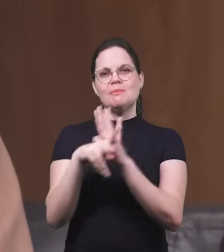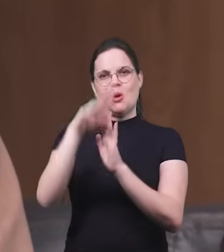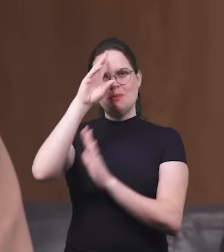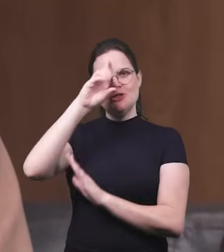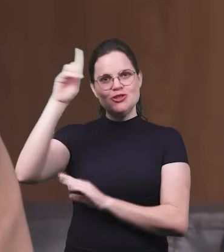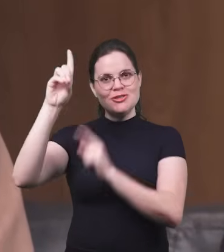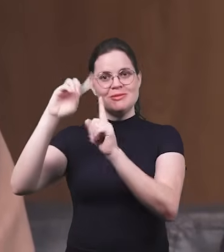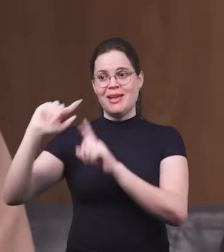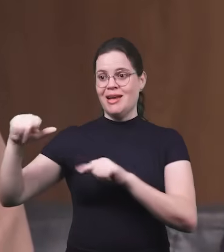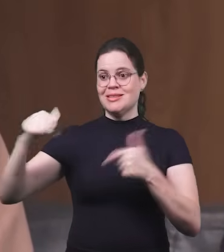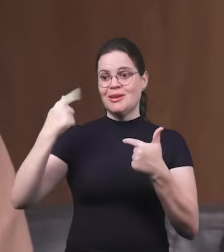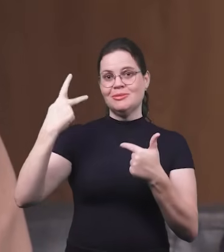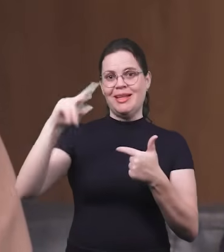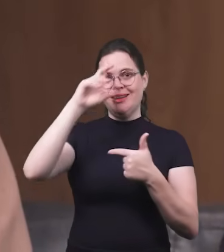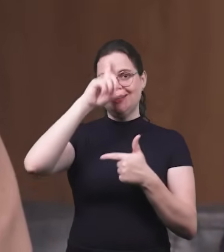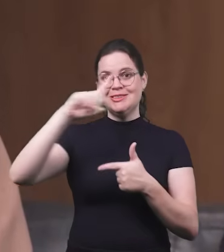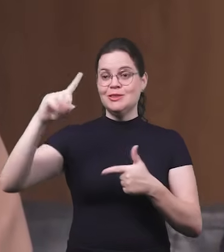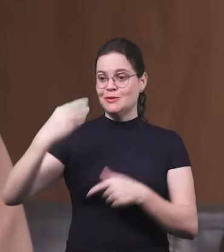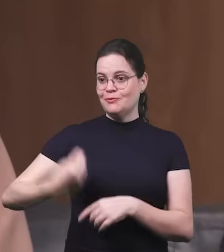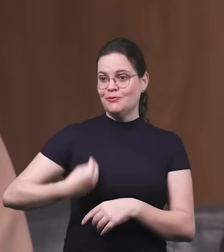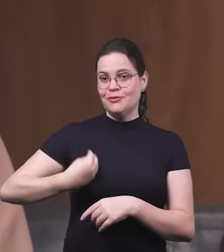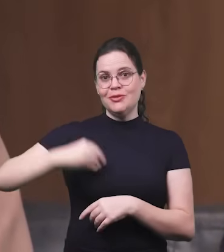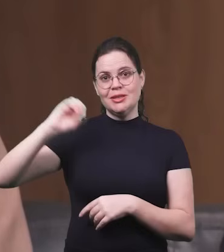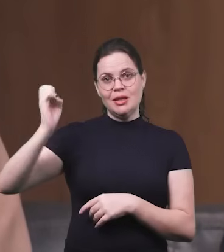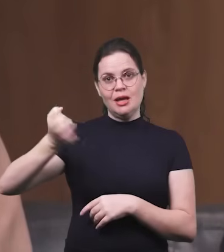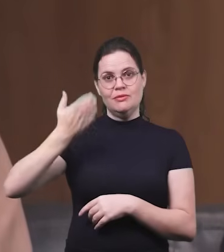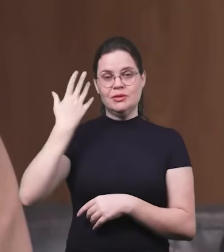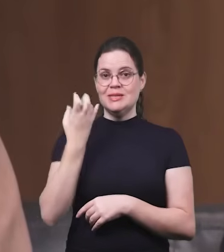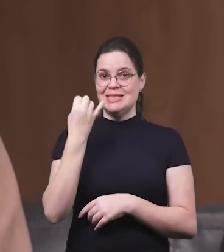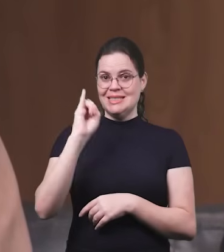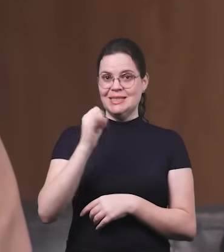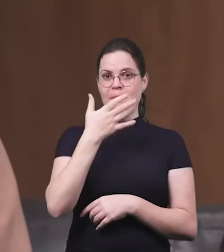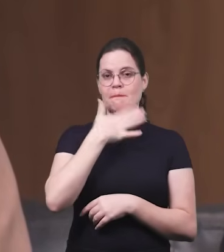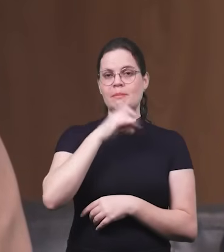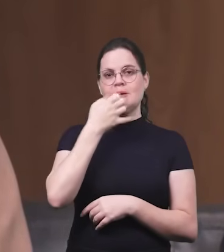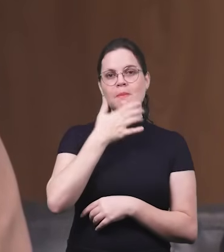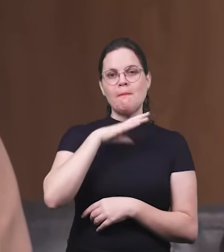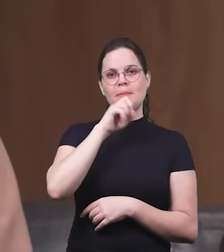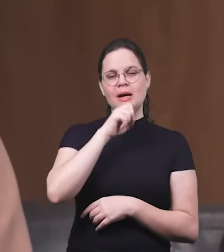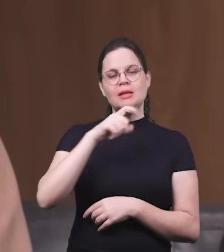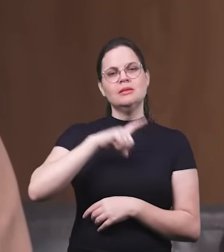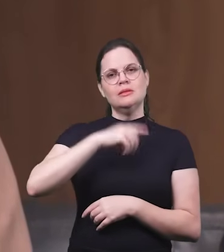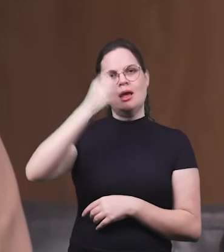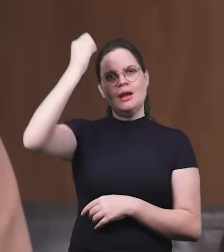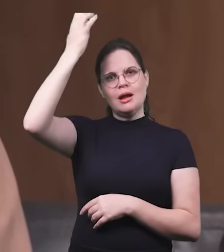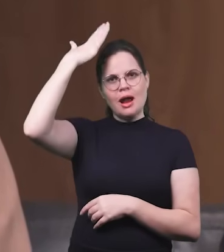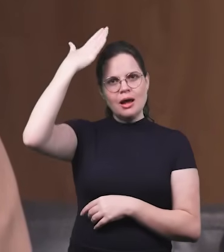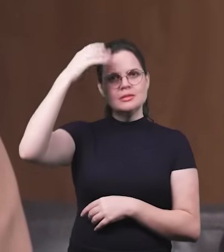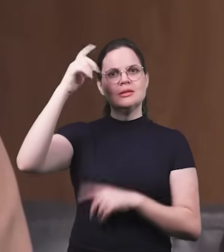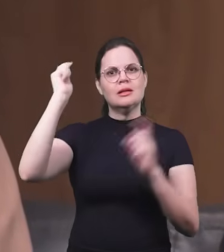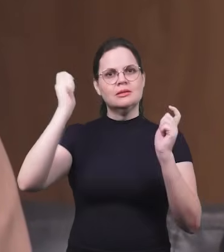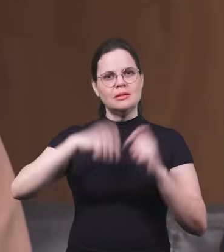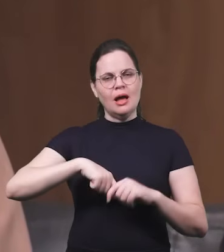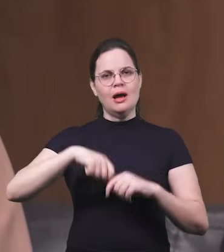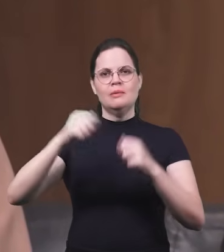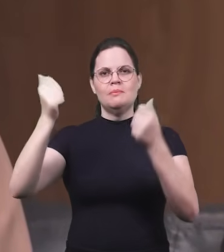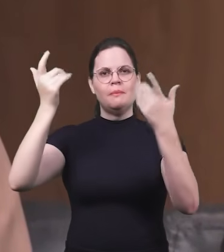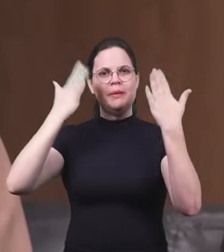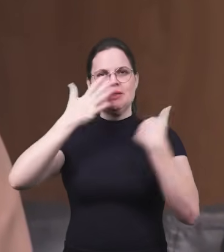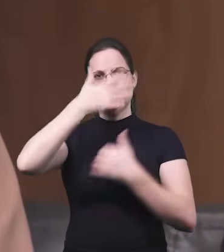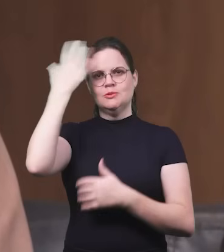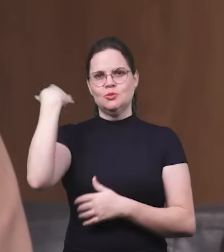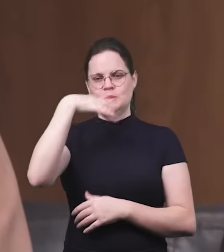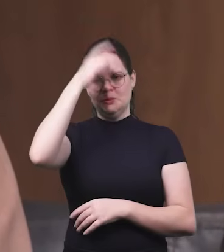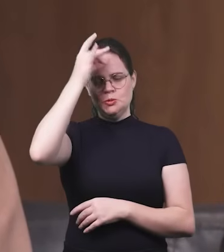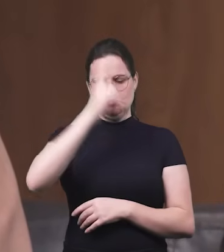palavra viva. Muito então, bom, quando tem essa palavra, que os pais têm essa graça, que o Senhor nos dá, que o Espírito Santo dá a